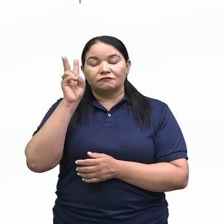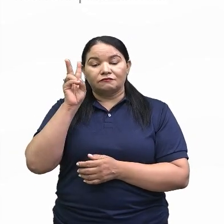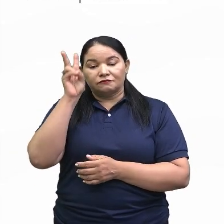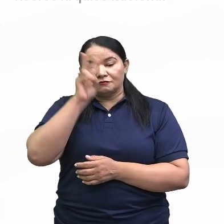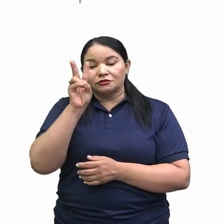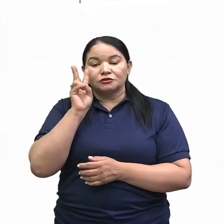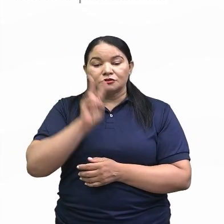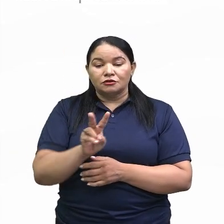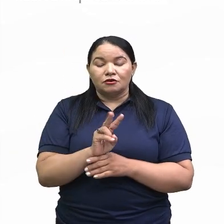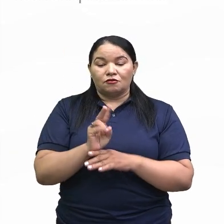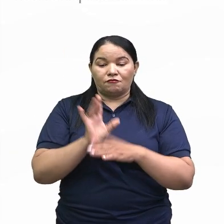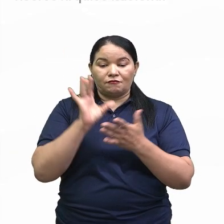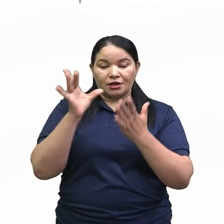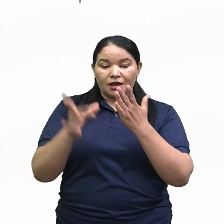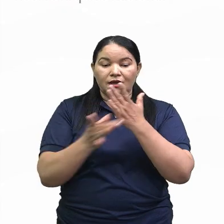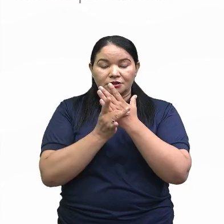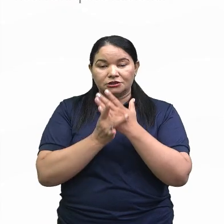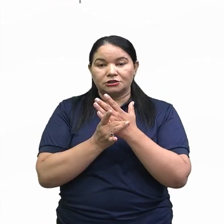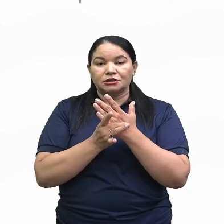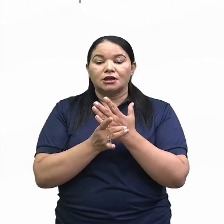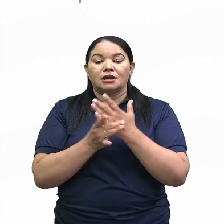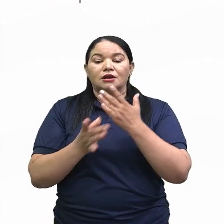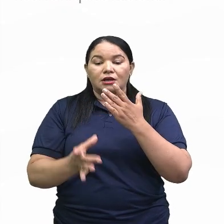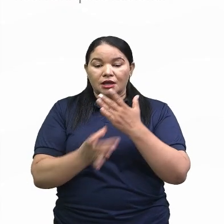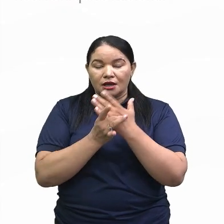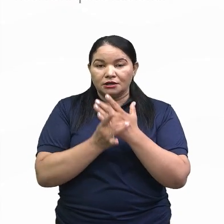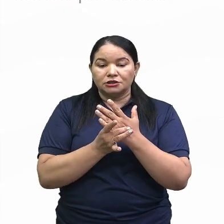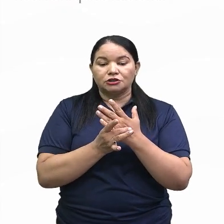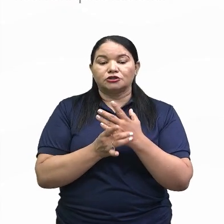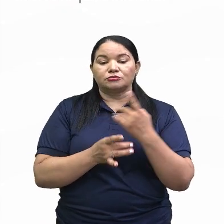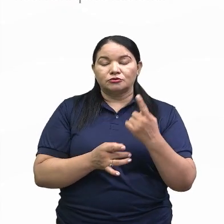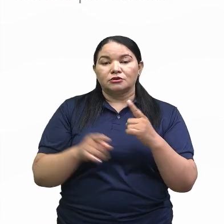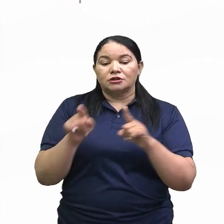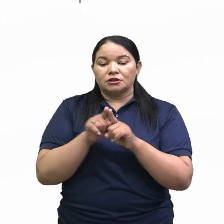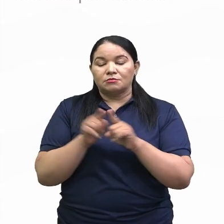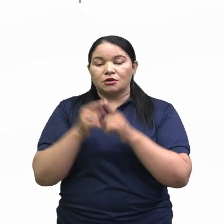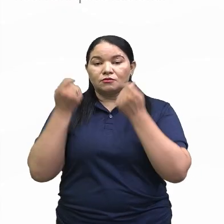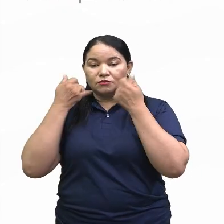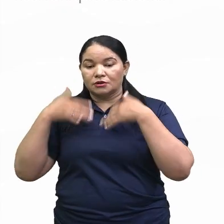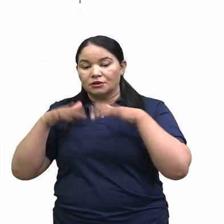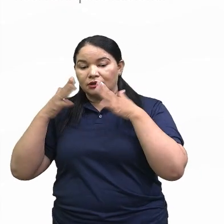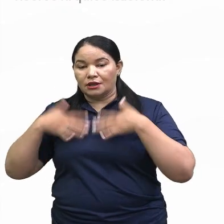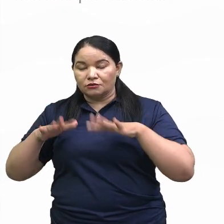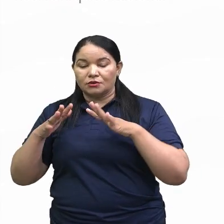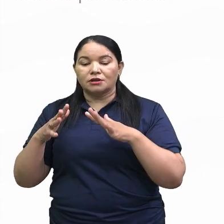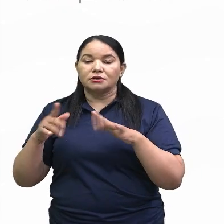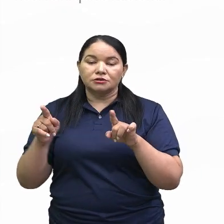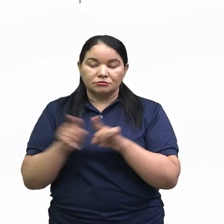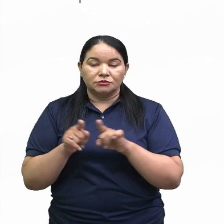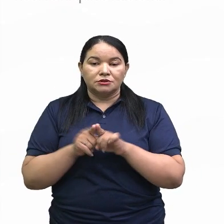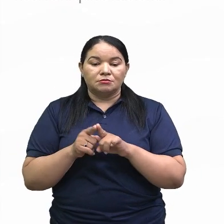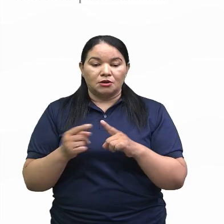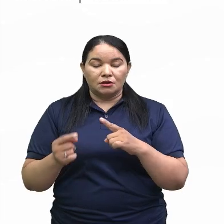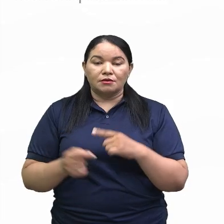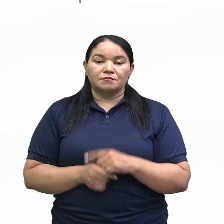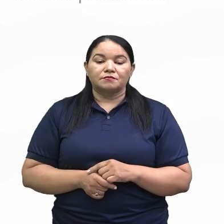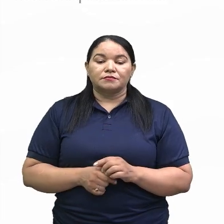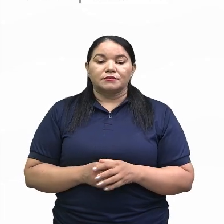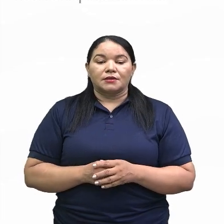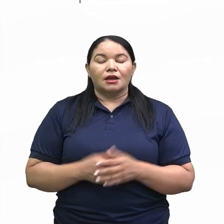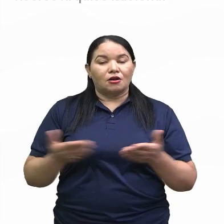das situações entre o realismo e naturalismo, ok? Então, só para a gente entender um